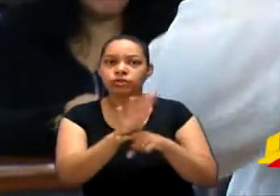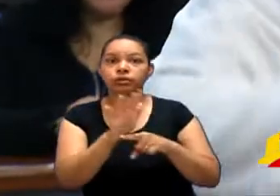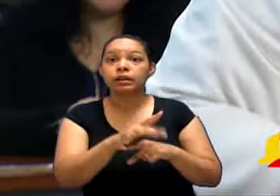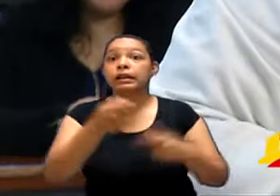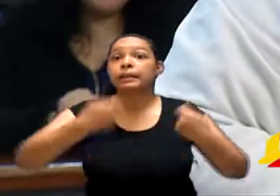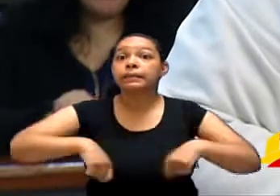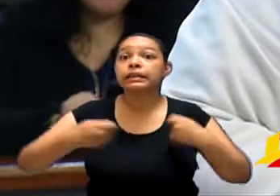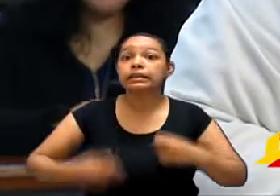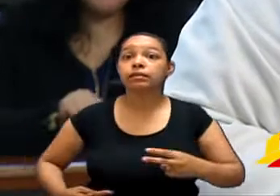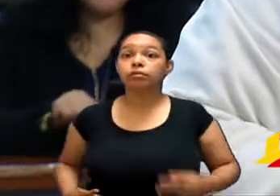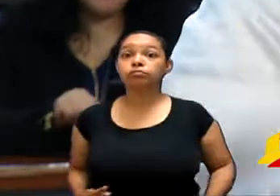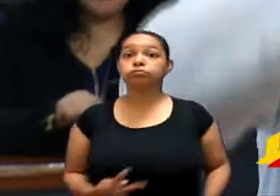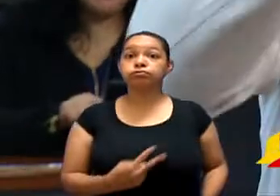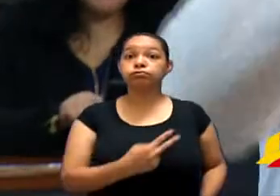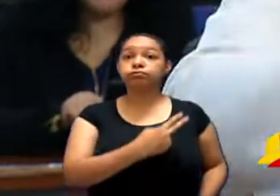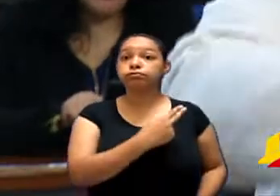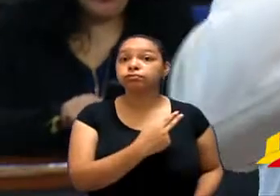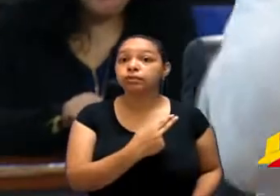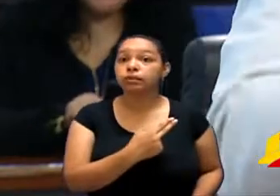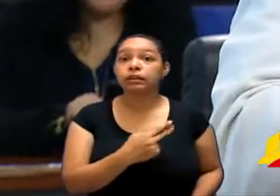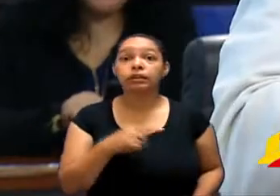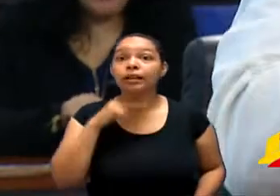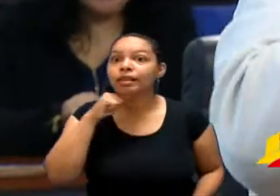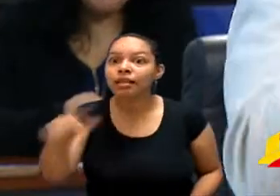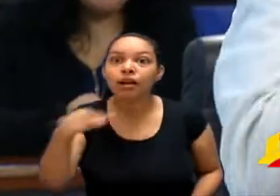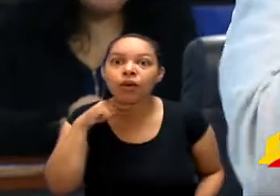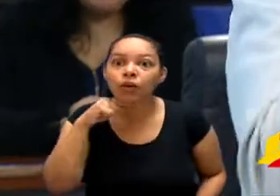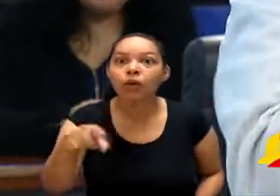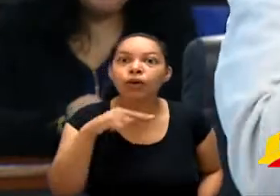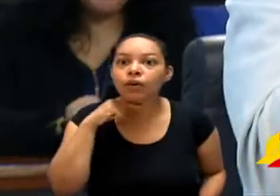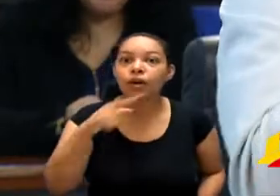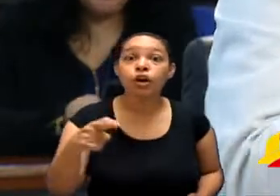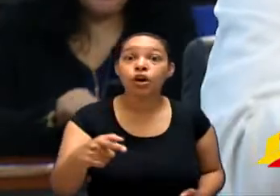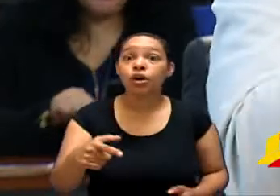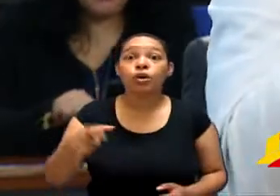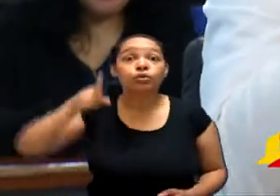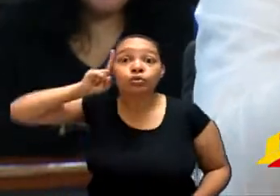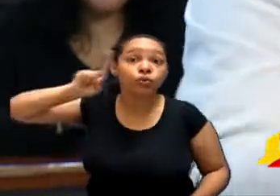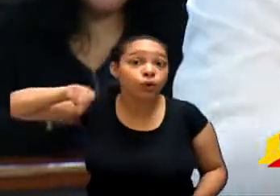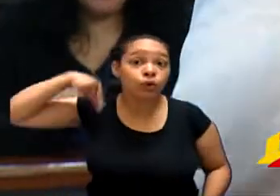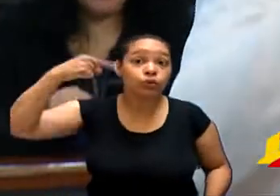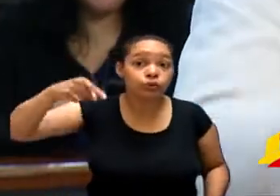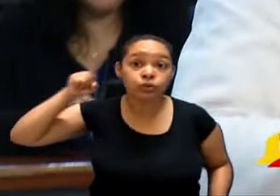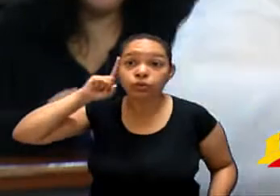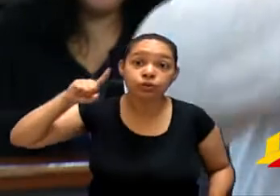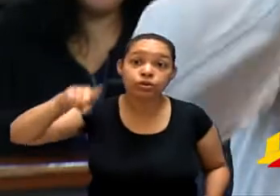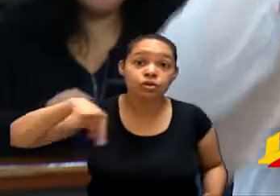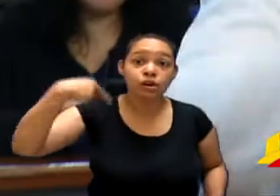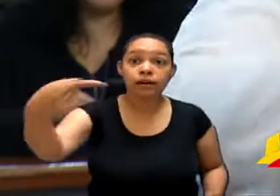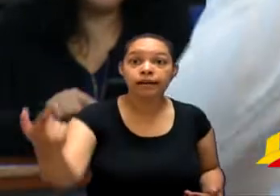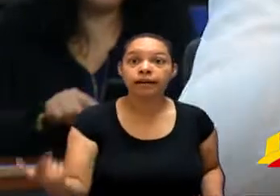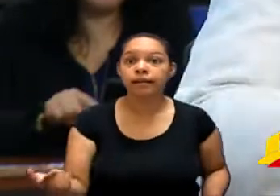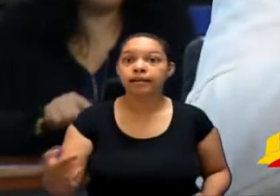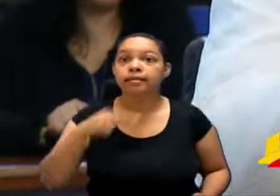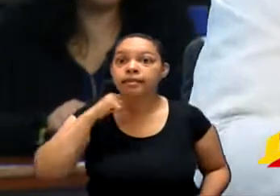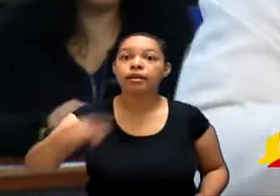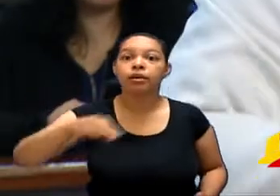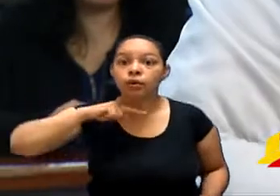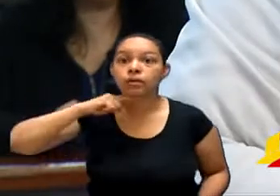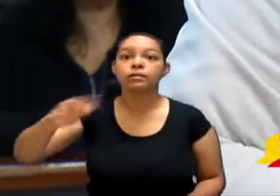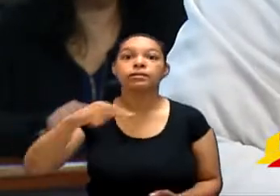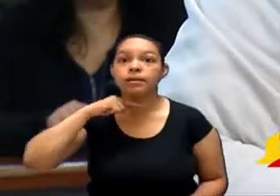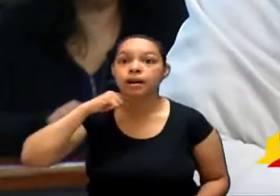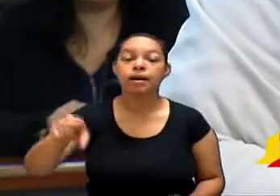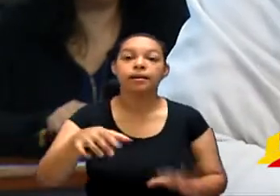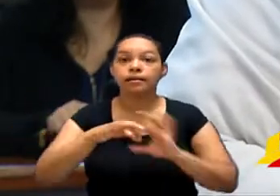fazer cirurgia e não consegue então é todo dia mais de 20 pedidos para o sindicato dizendo não consigo liberação